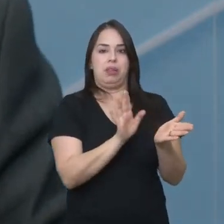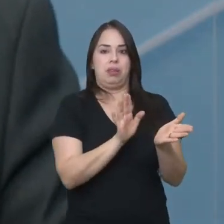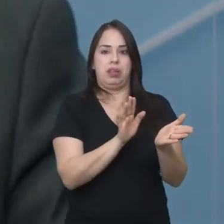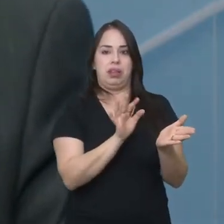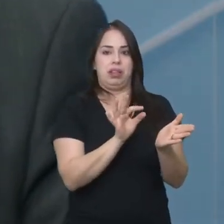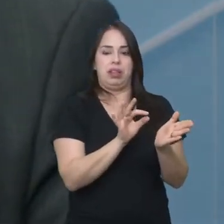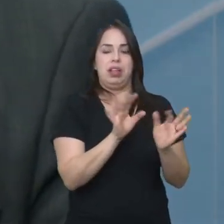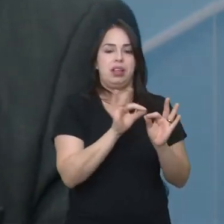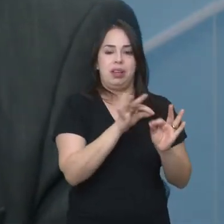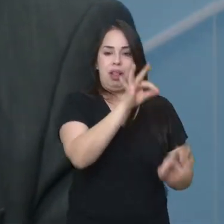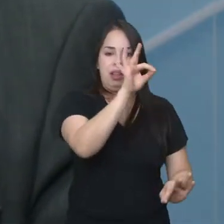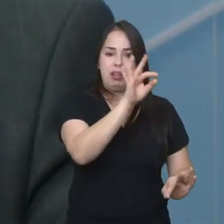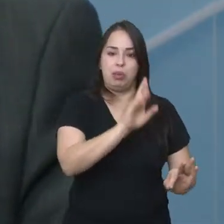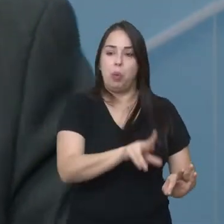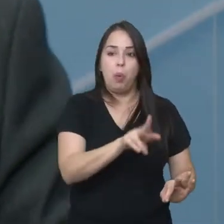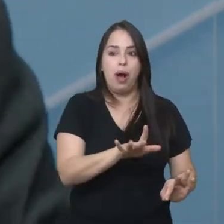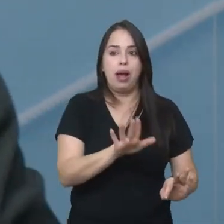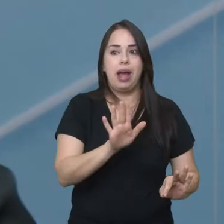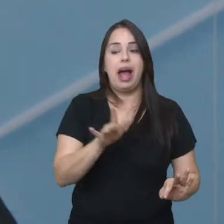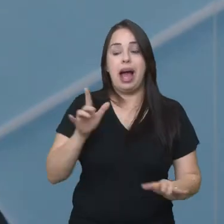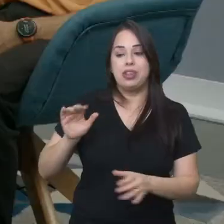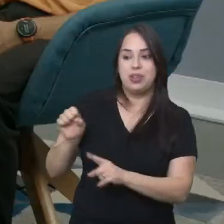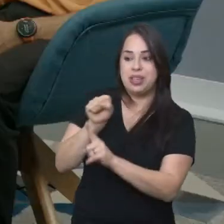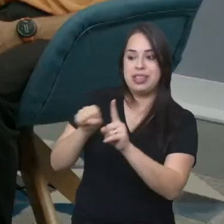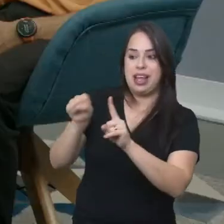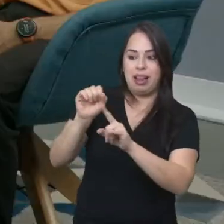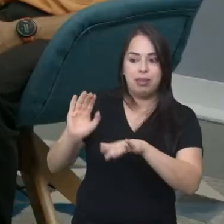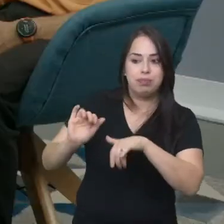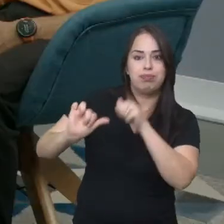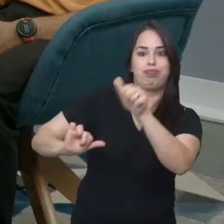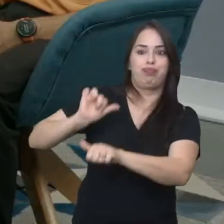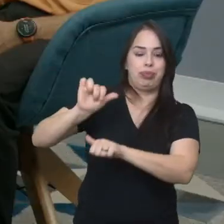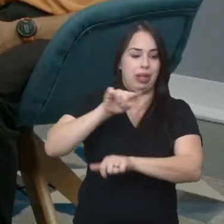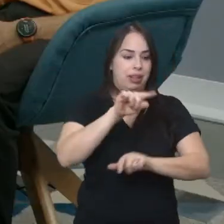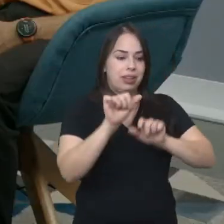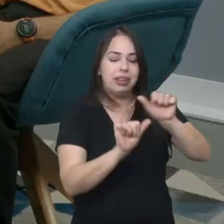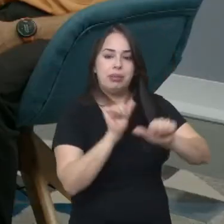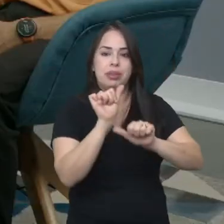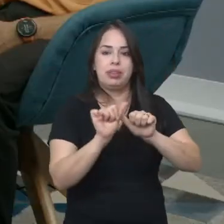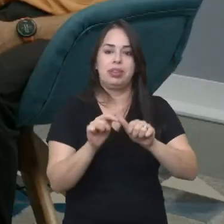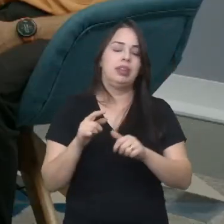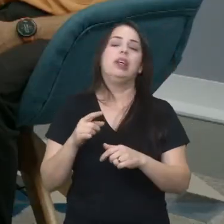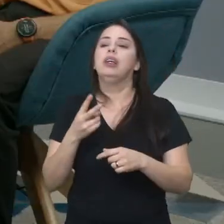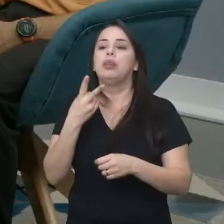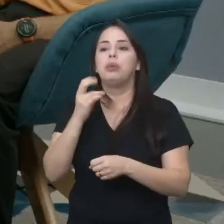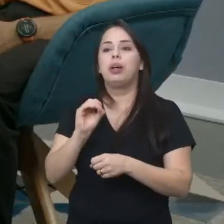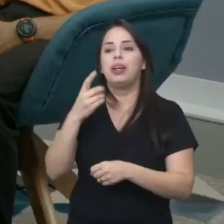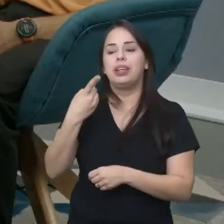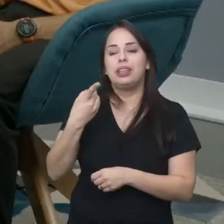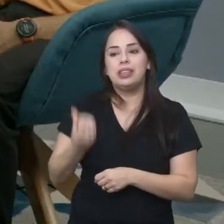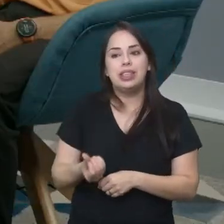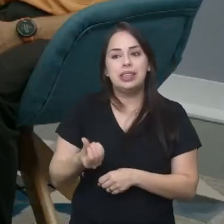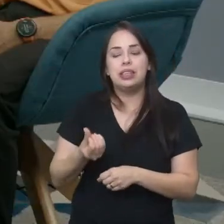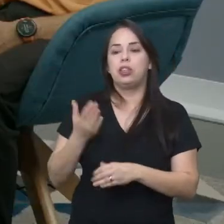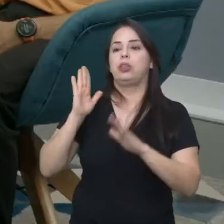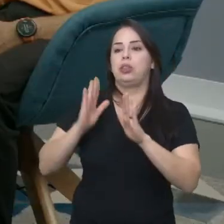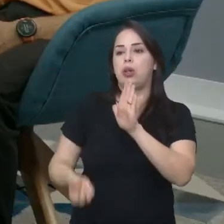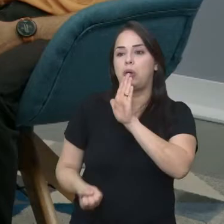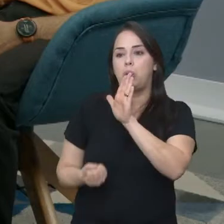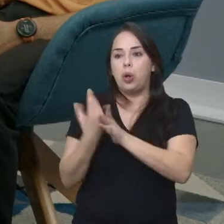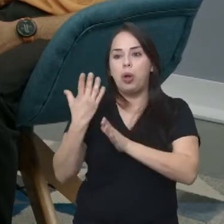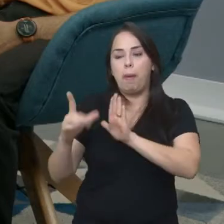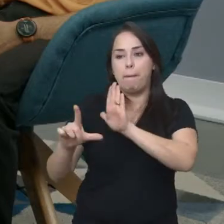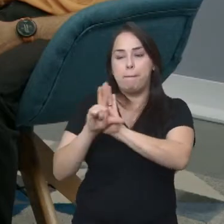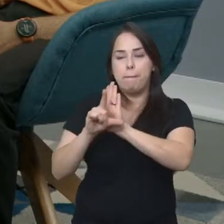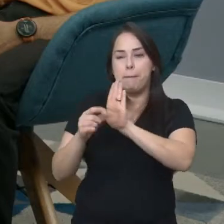dinâmica. E você acabou de citar o ano de 2016, criou-se um marco legal para discutir a primeira infância. E